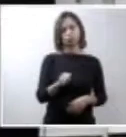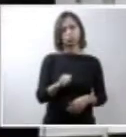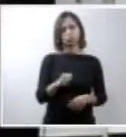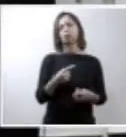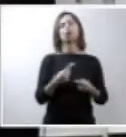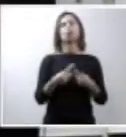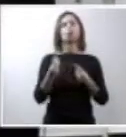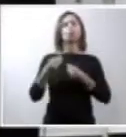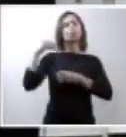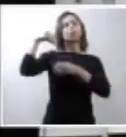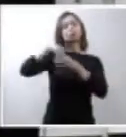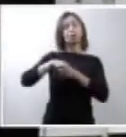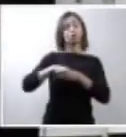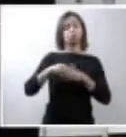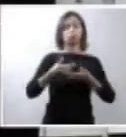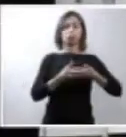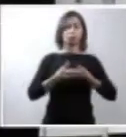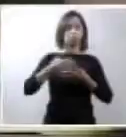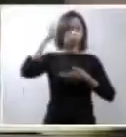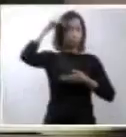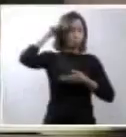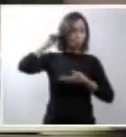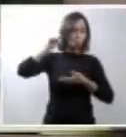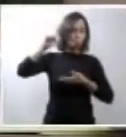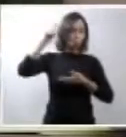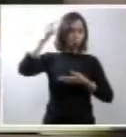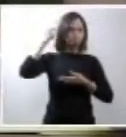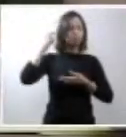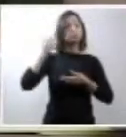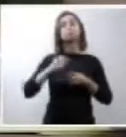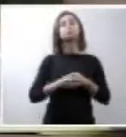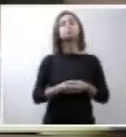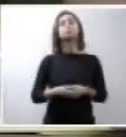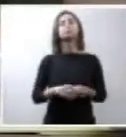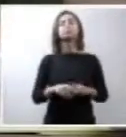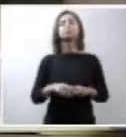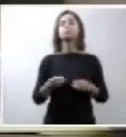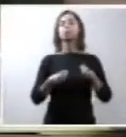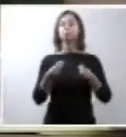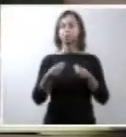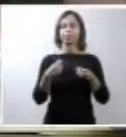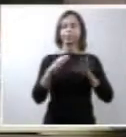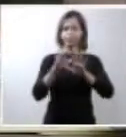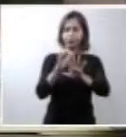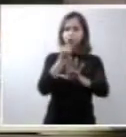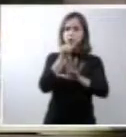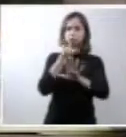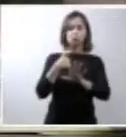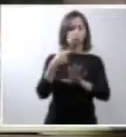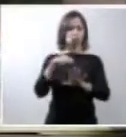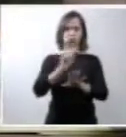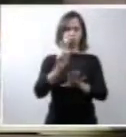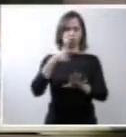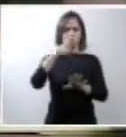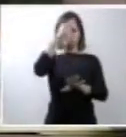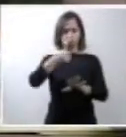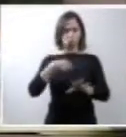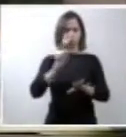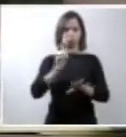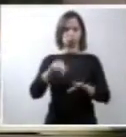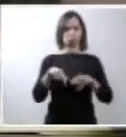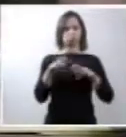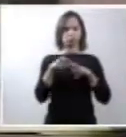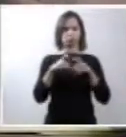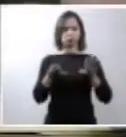processo endócrino da anencefalia. Entendo. Eu não sou médico, mas os médicos que nos assessoram nesse